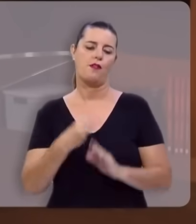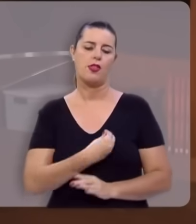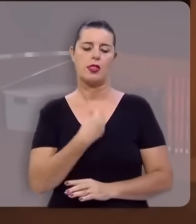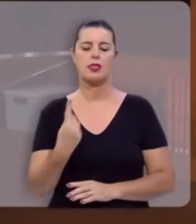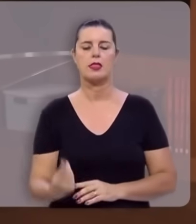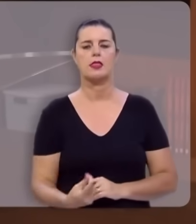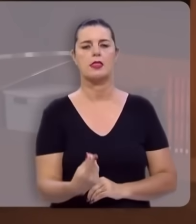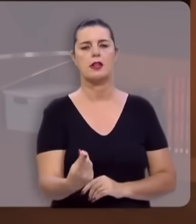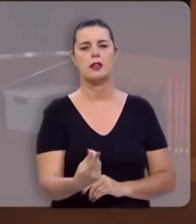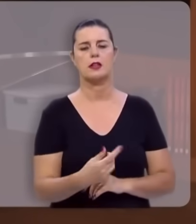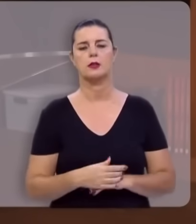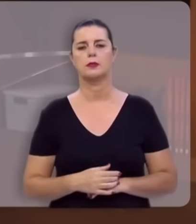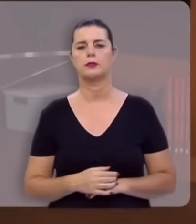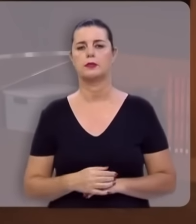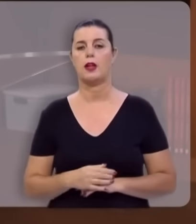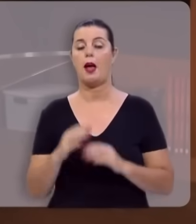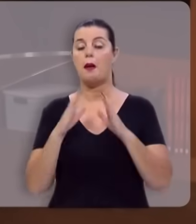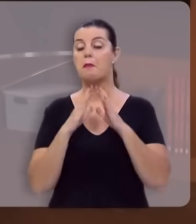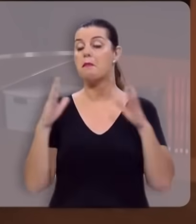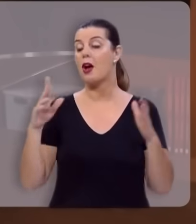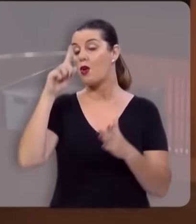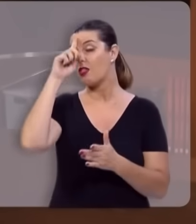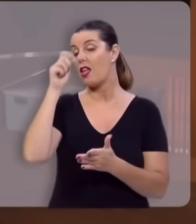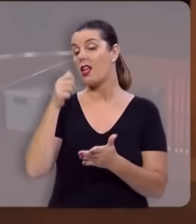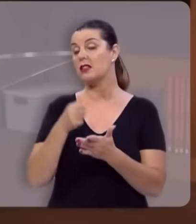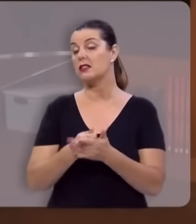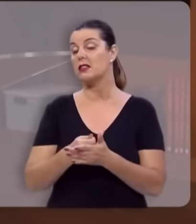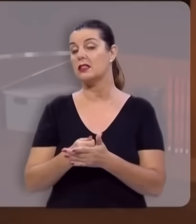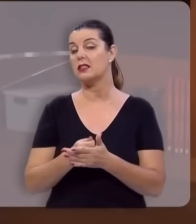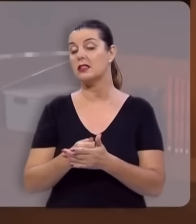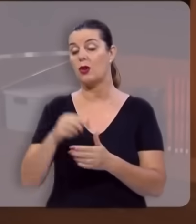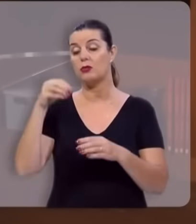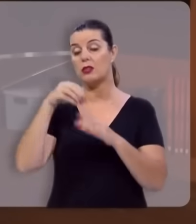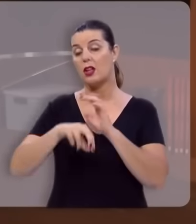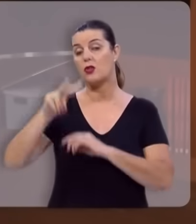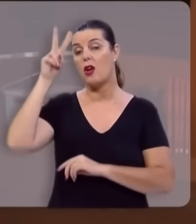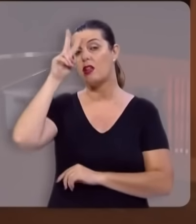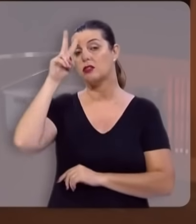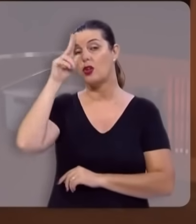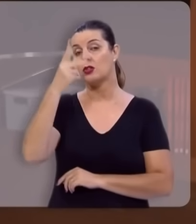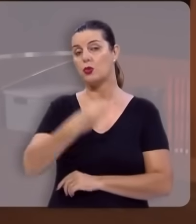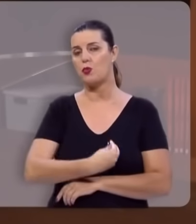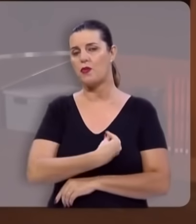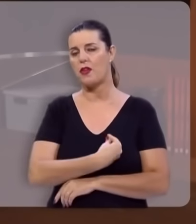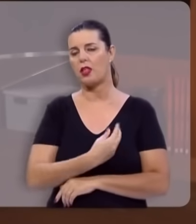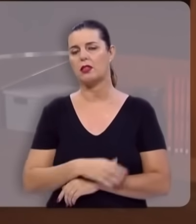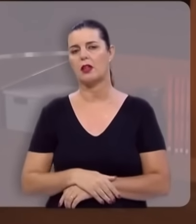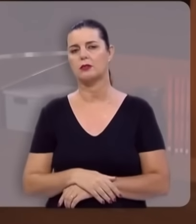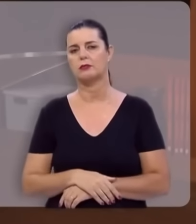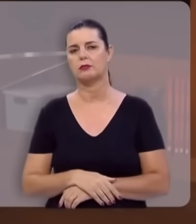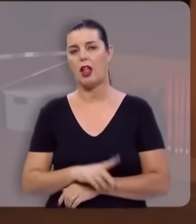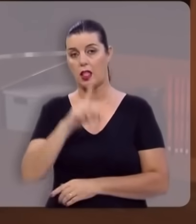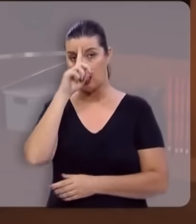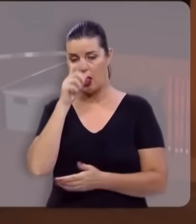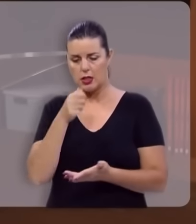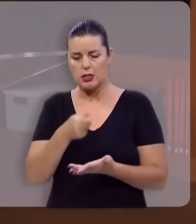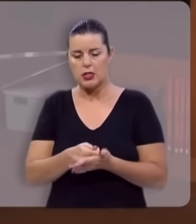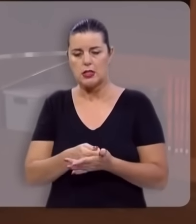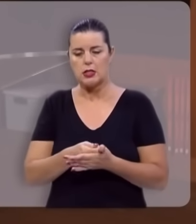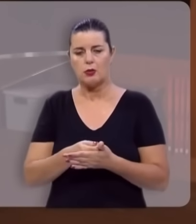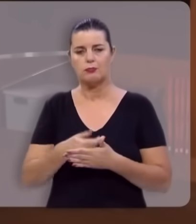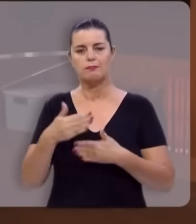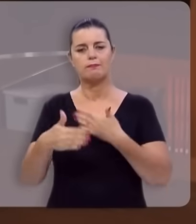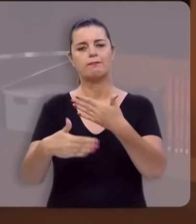vida eterna. Essa é a maior decisão que você pode tomar na história, na vida. É a decisão de consequências